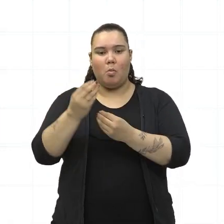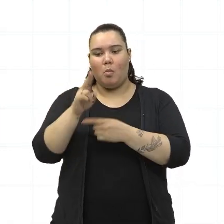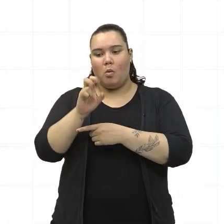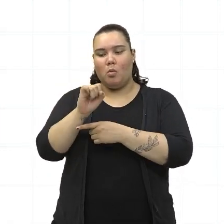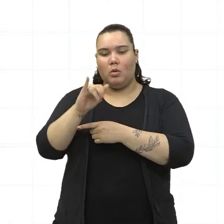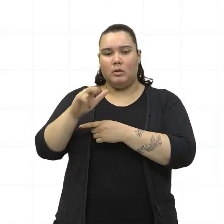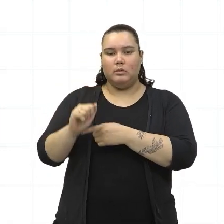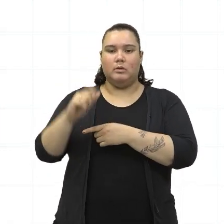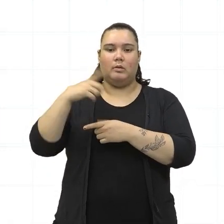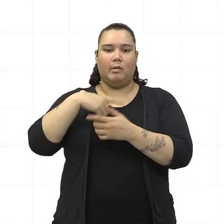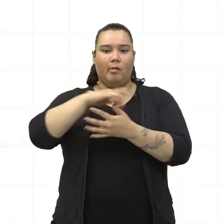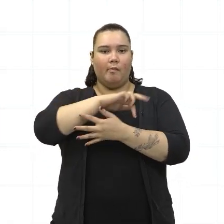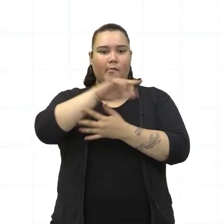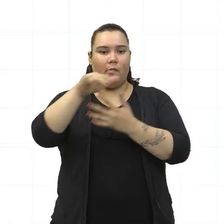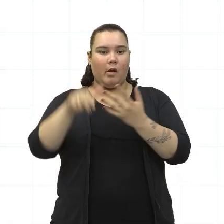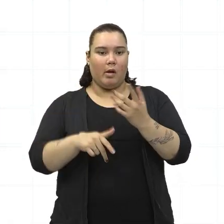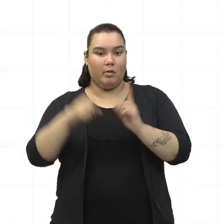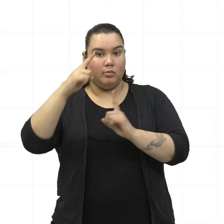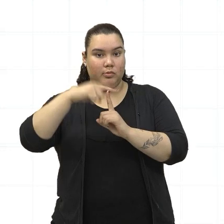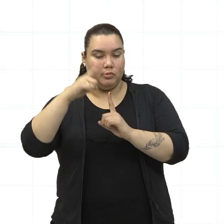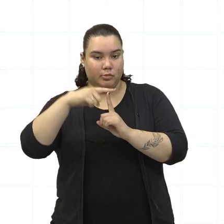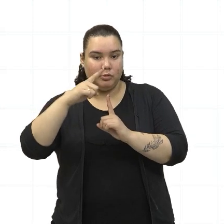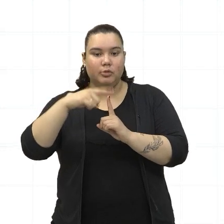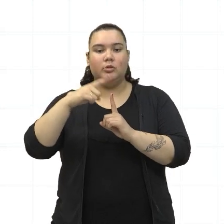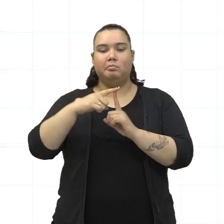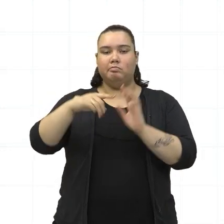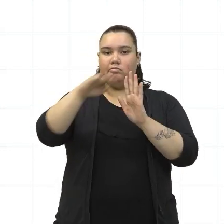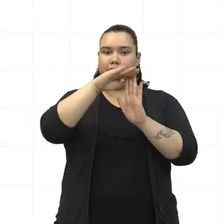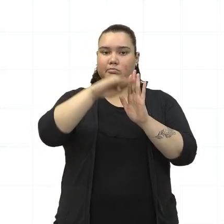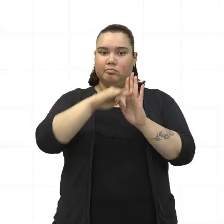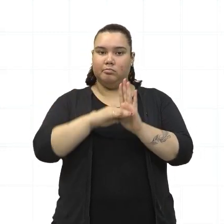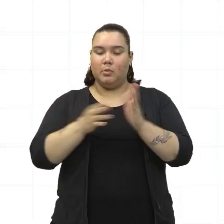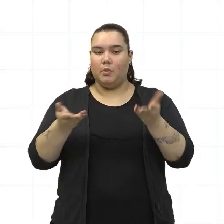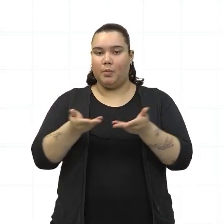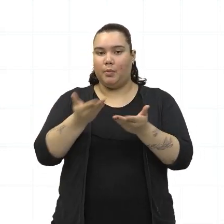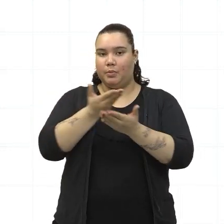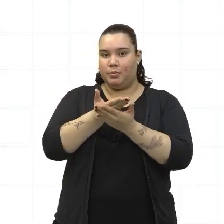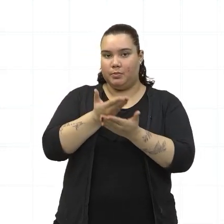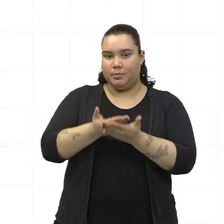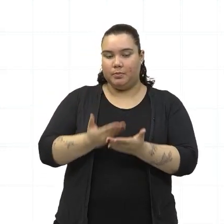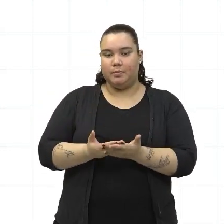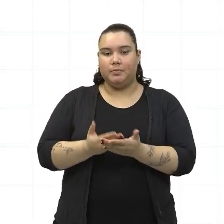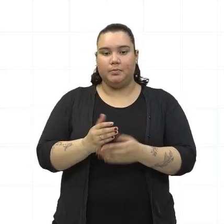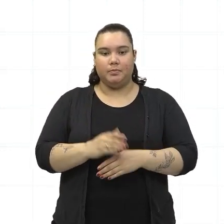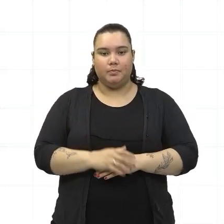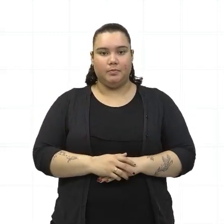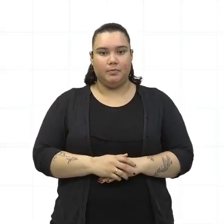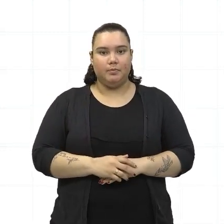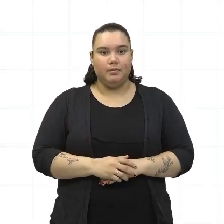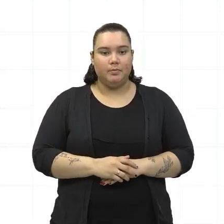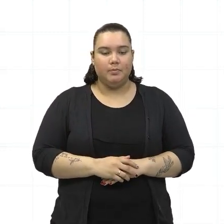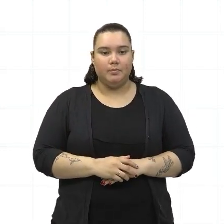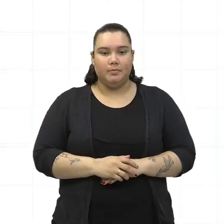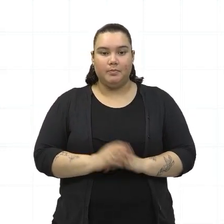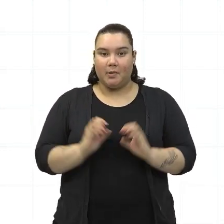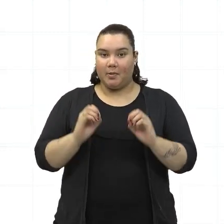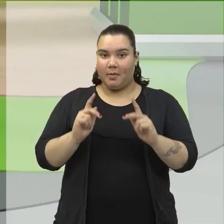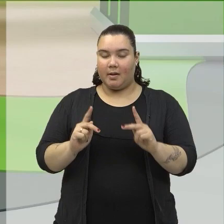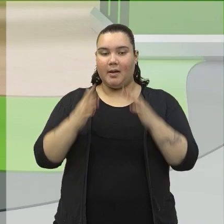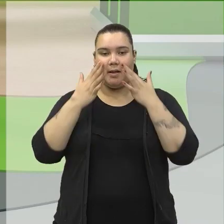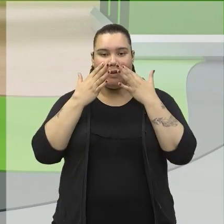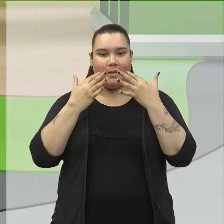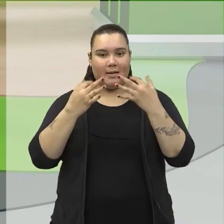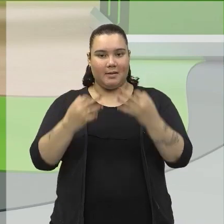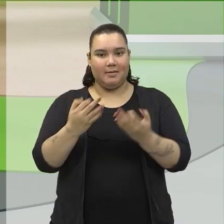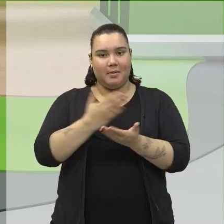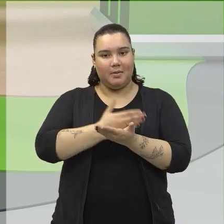de usinas hidroelétricas, eólicas, termoelétricas, solares e nucleares. Muito bem, então fiquem